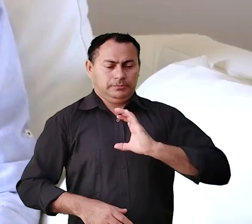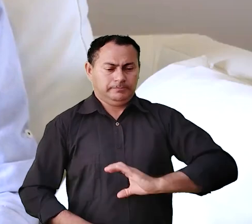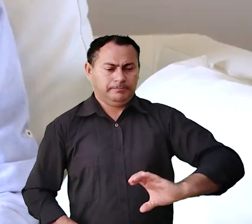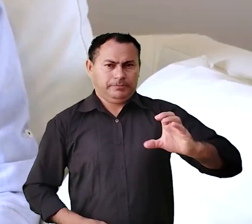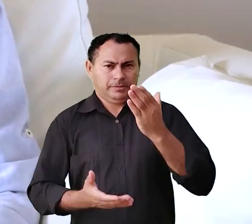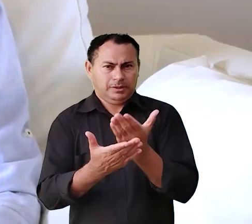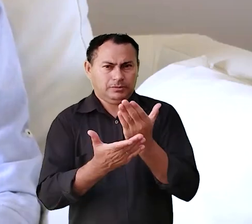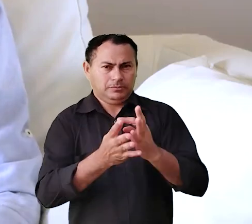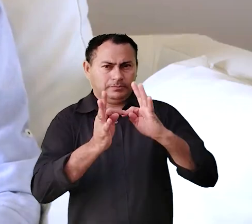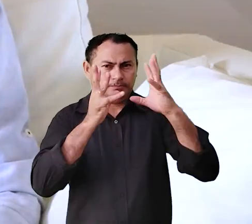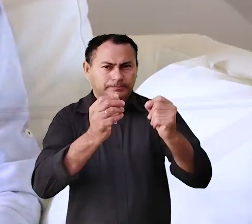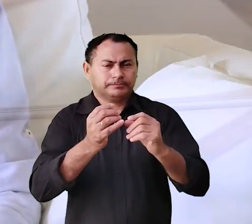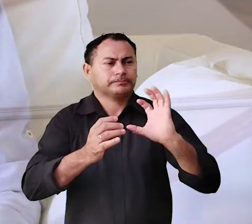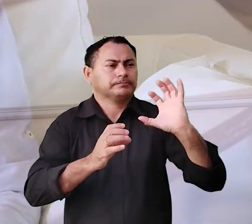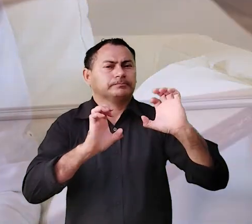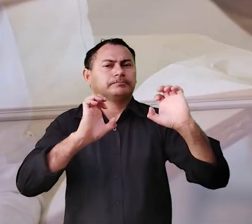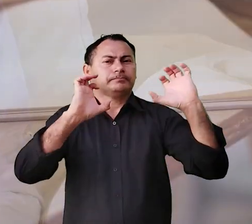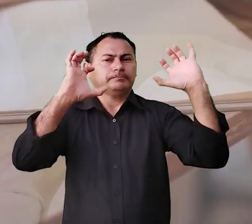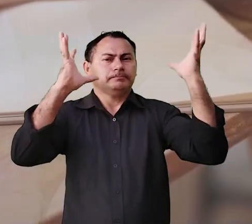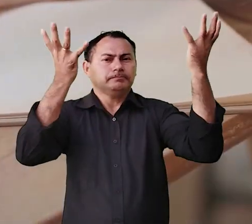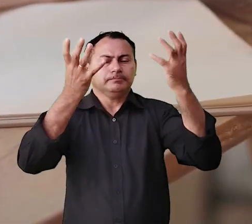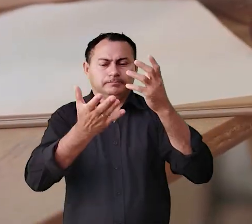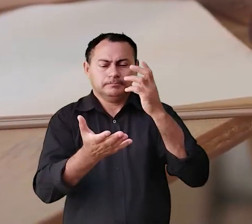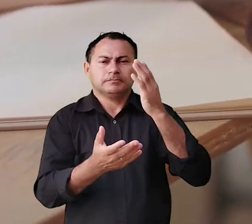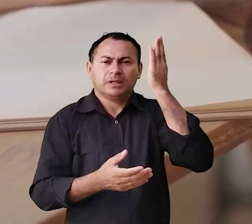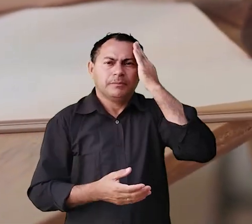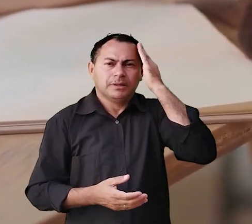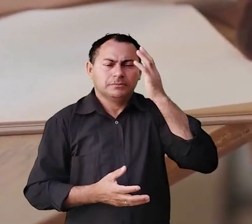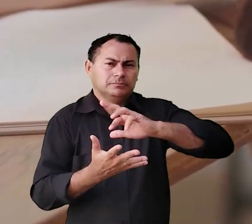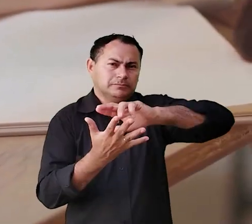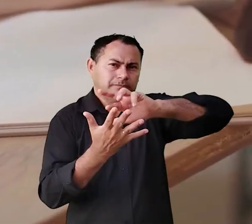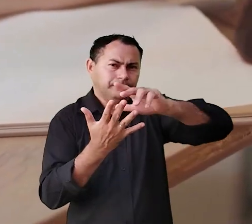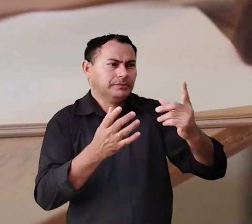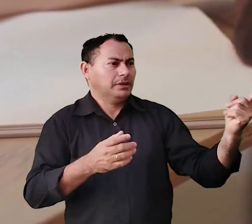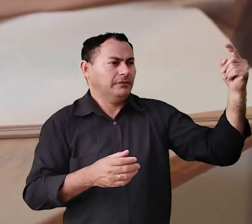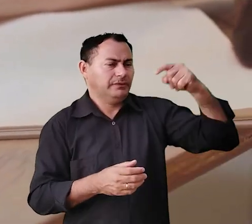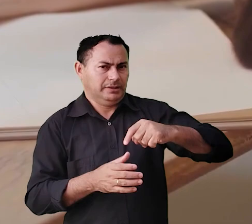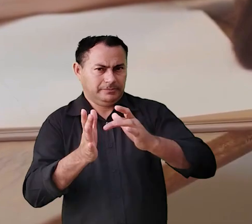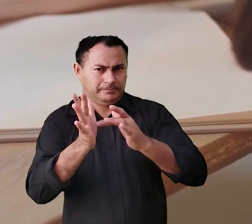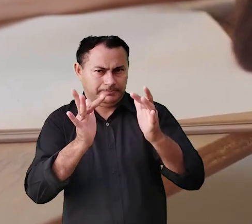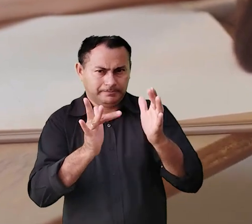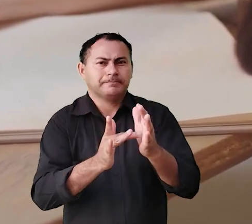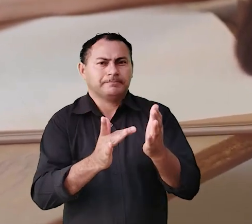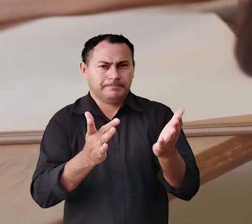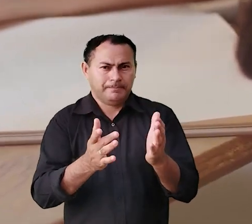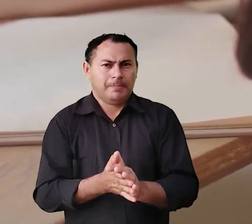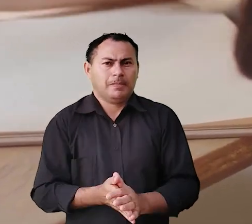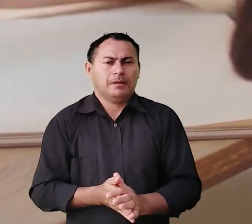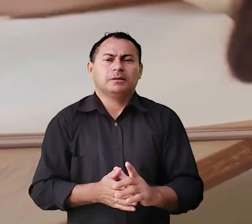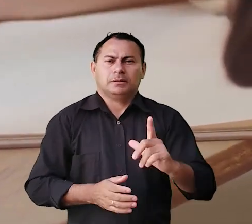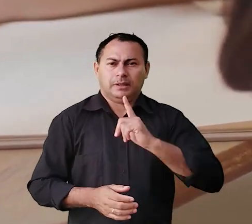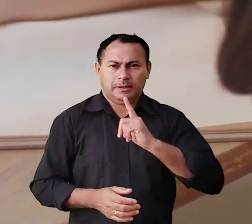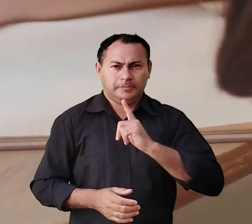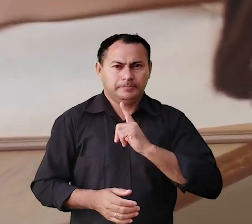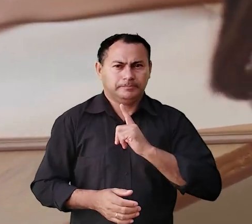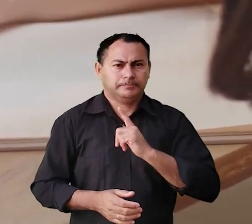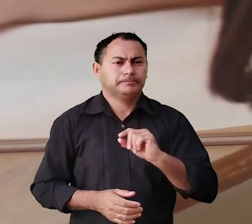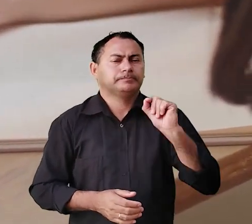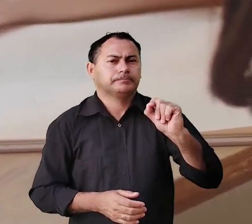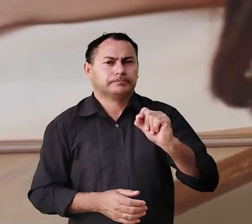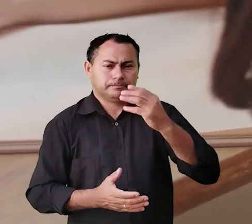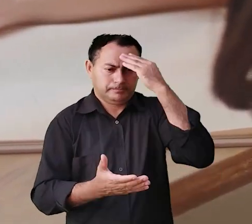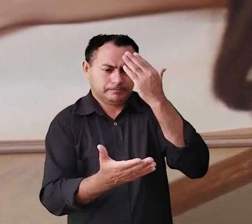confiança. Estudando todos esses eventos, descobrimos que, na verdade, há várias vindas de Jesus Cristo.